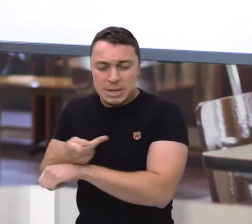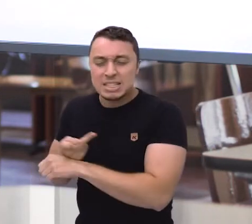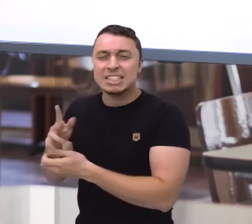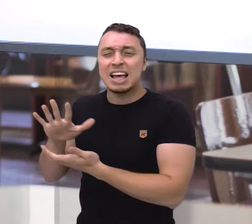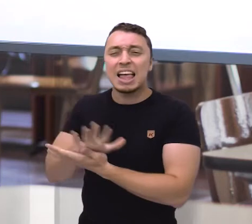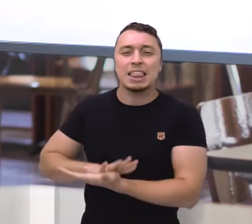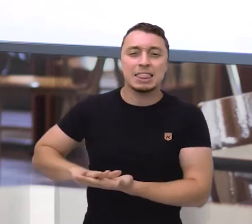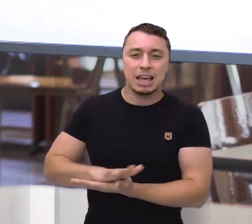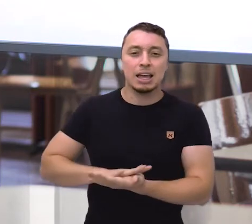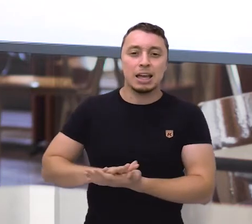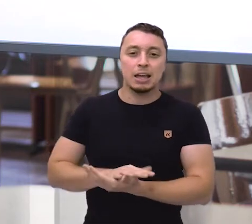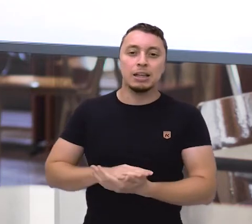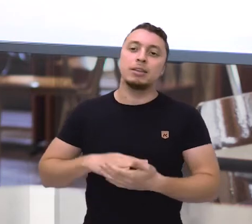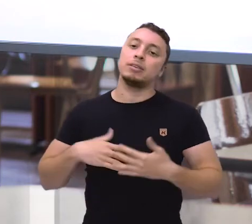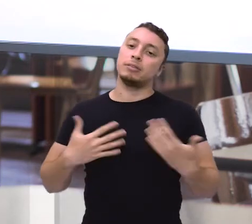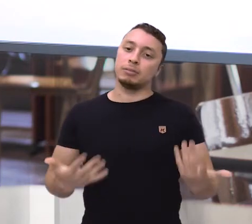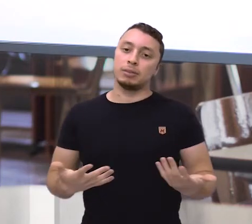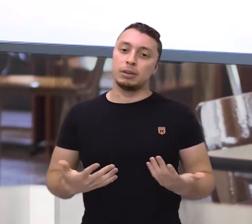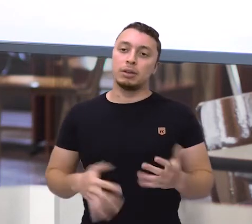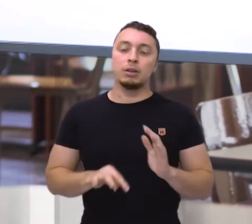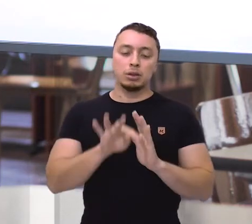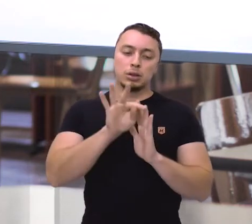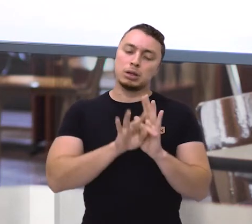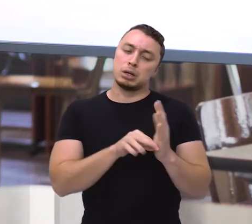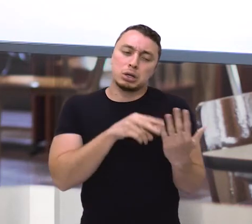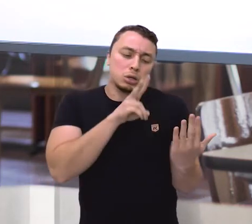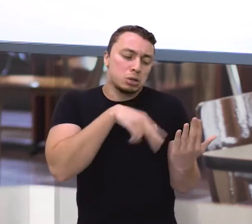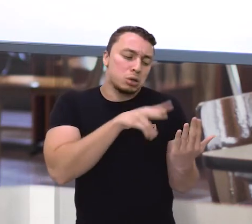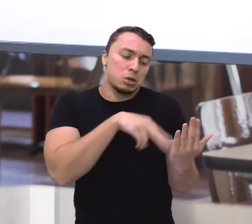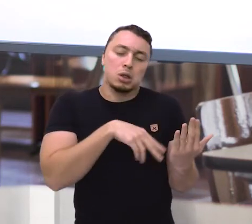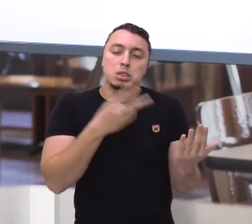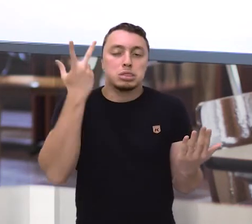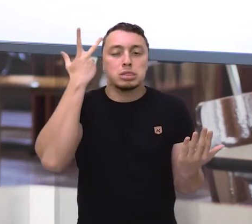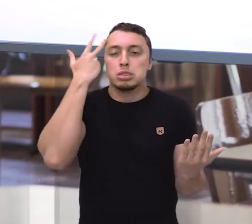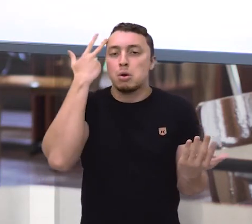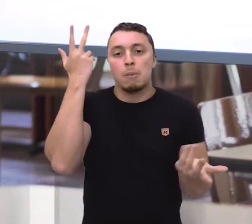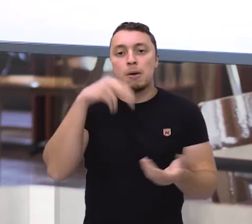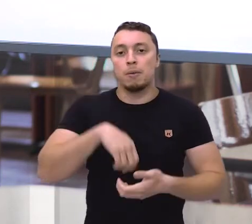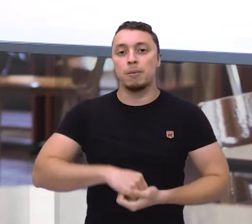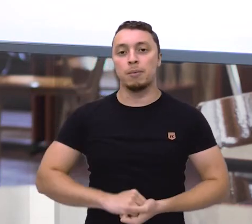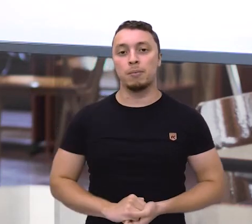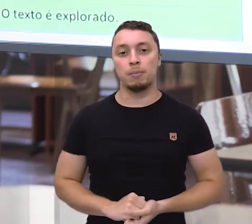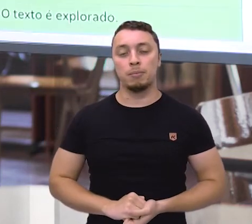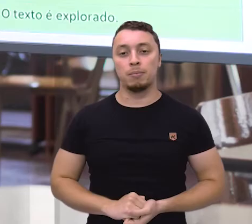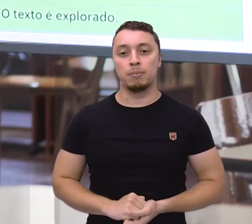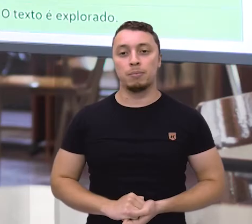de outros meios, aí eu estou fazendo uma leitura tradicional, ok?